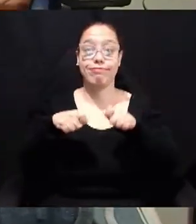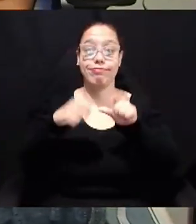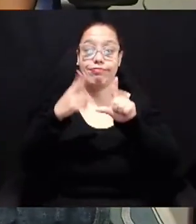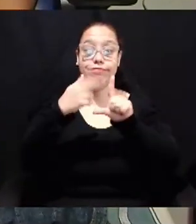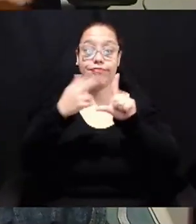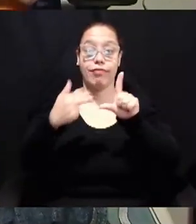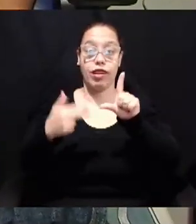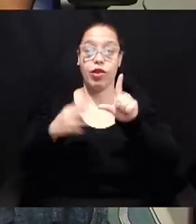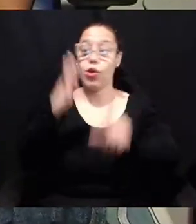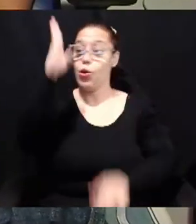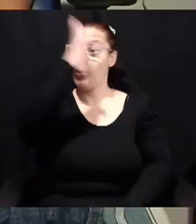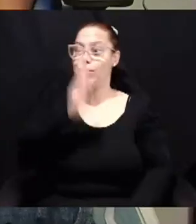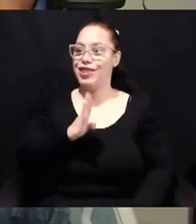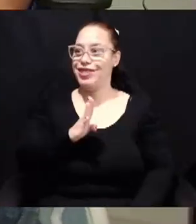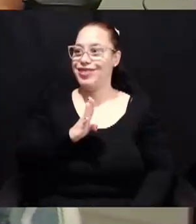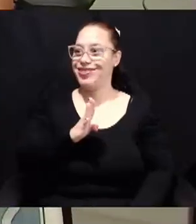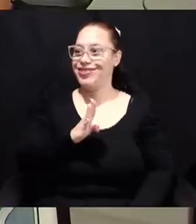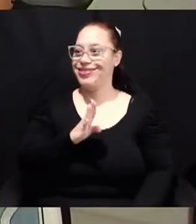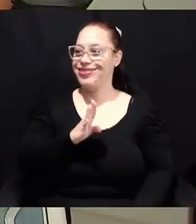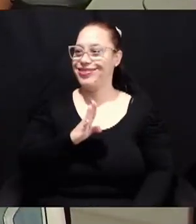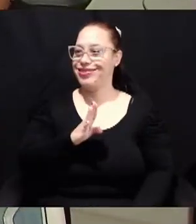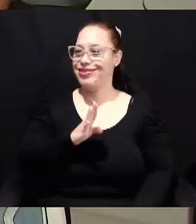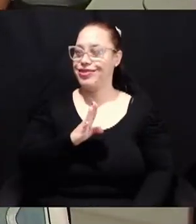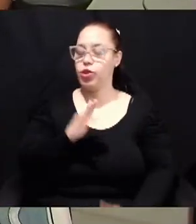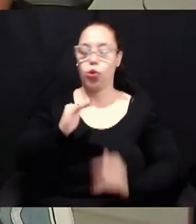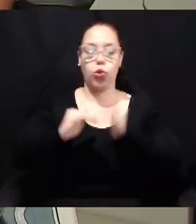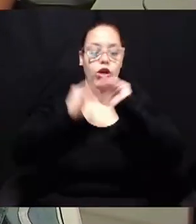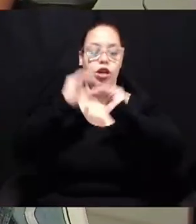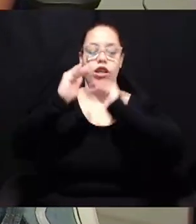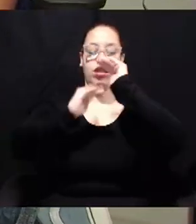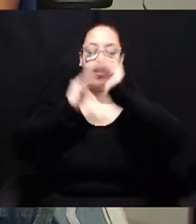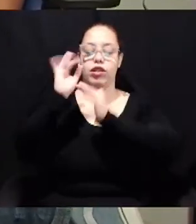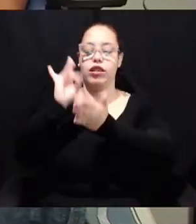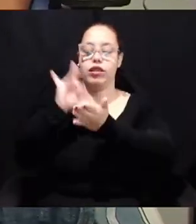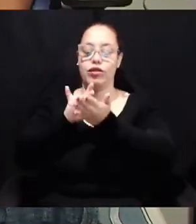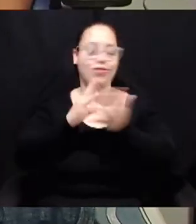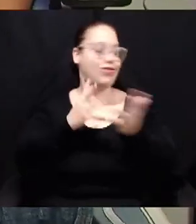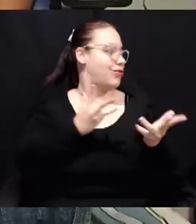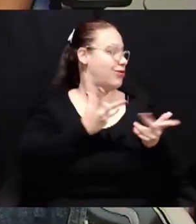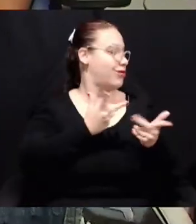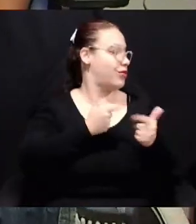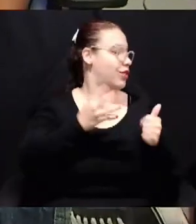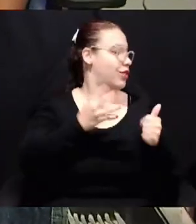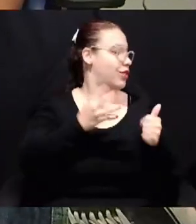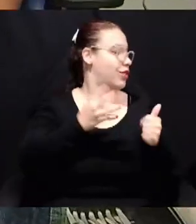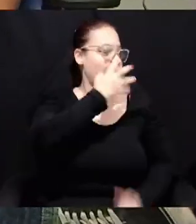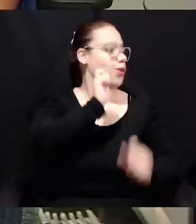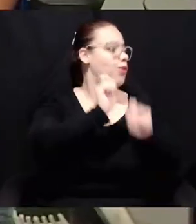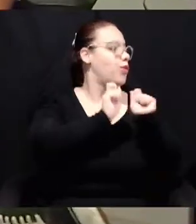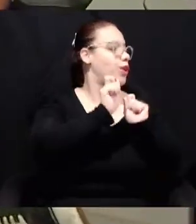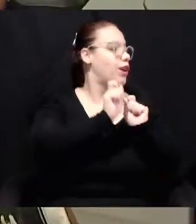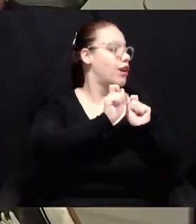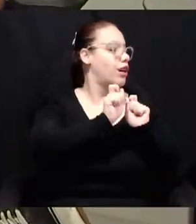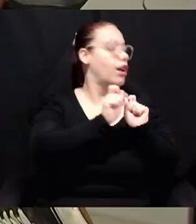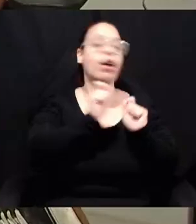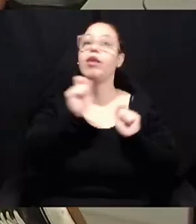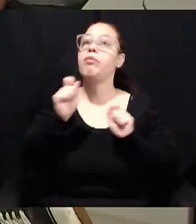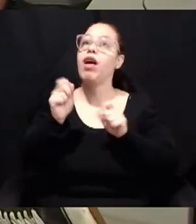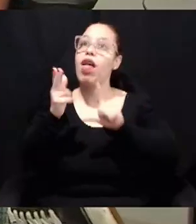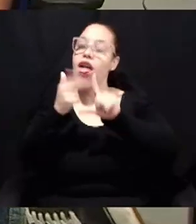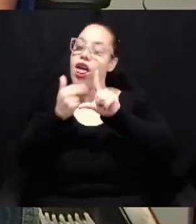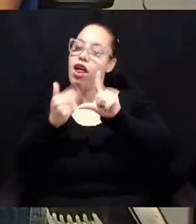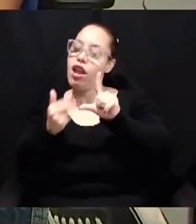né? Aí foi que a coisa deslanchou mesmo, de verdade. Maravilhoso. Foi inspirado por quê? Pelas obras que eu consumi,